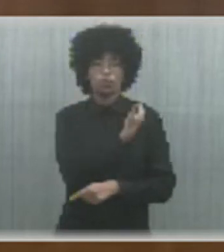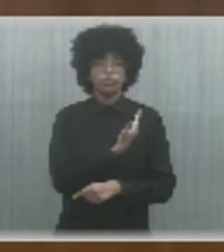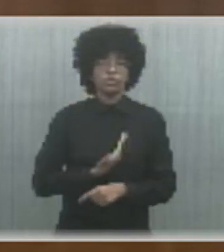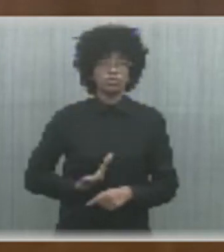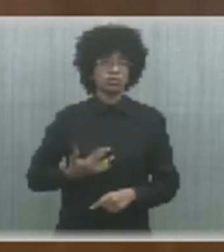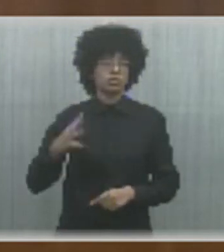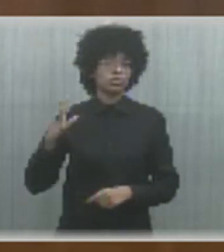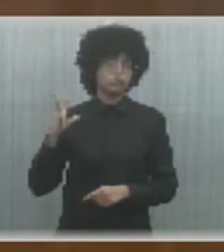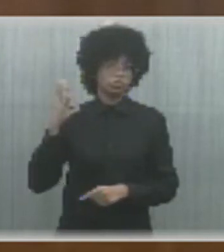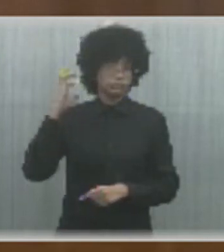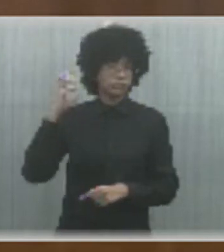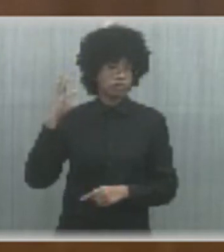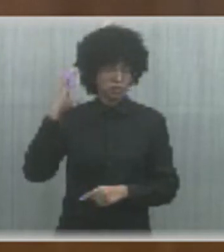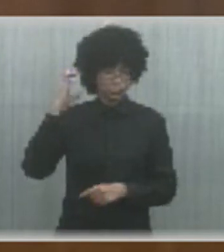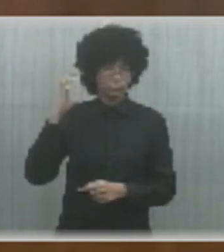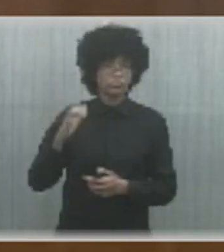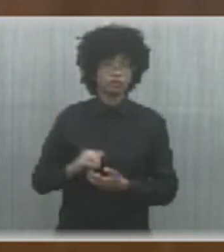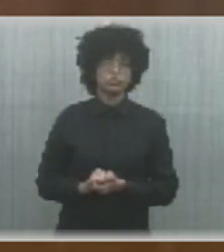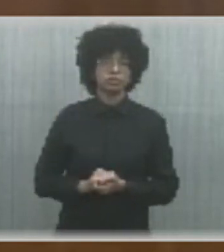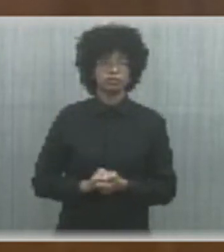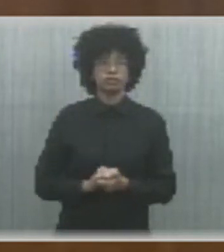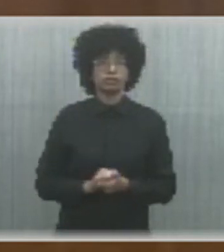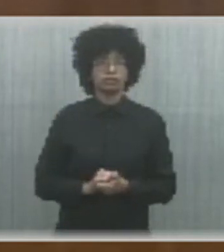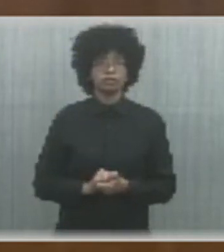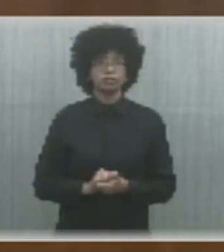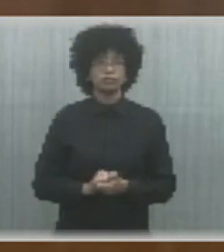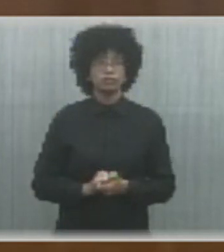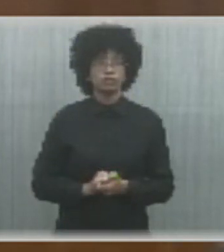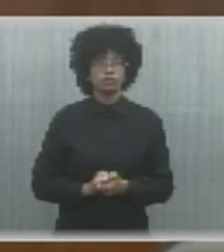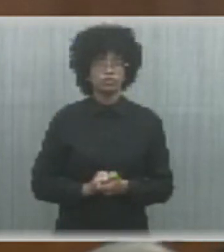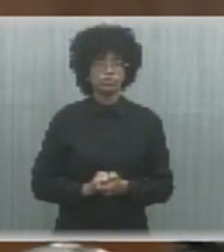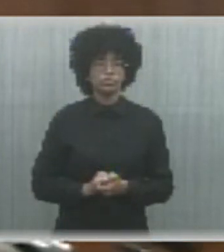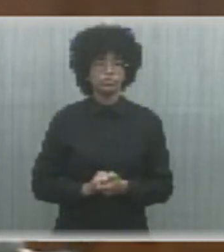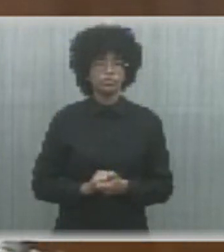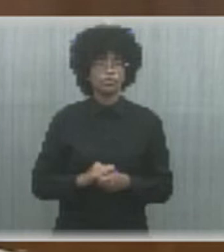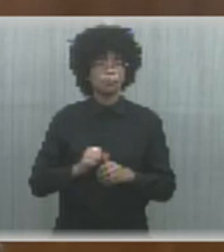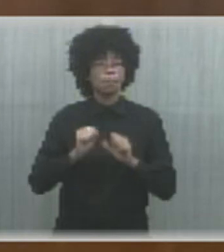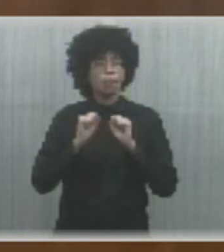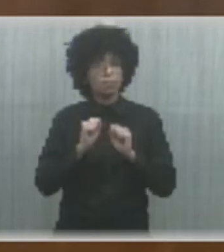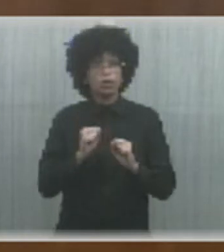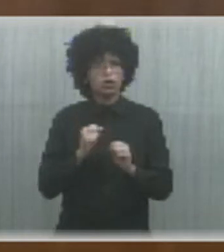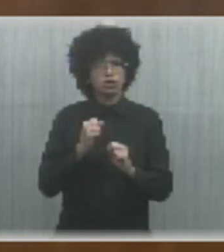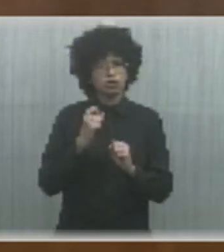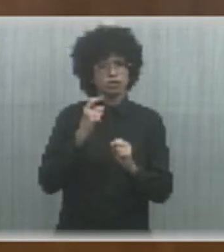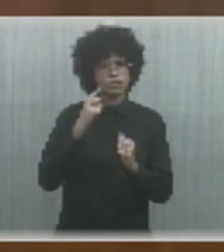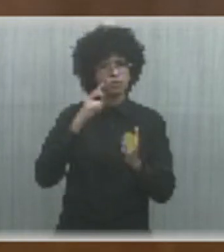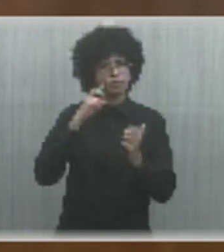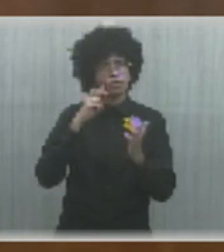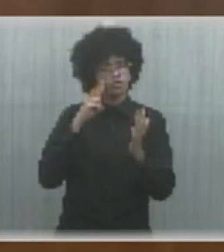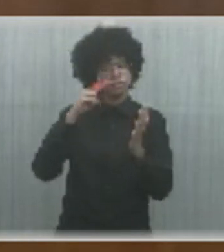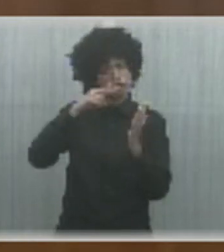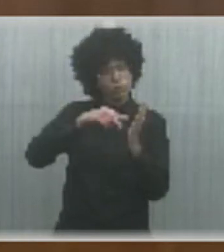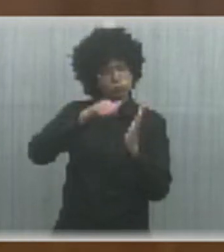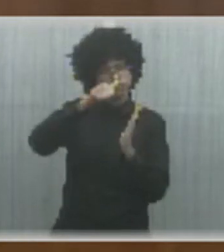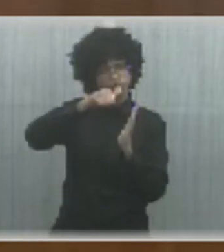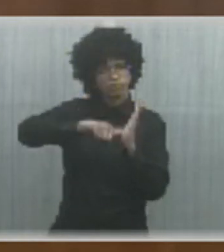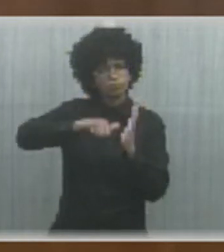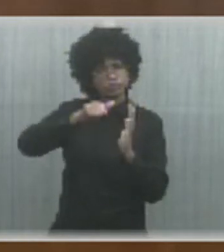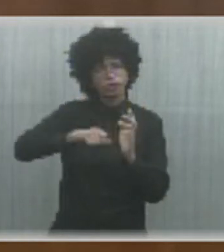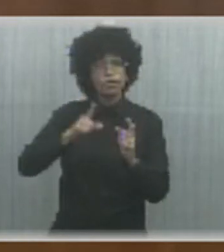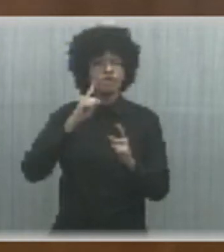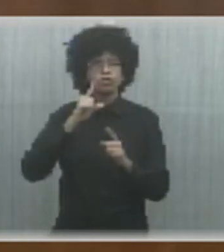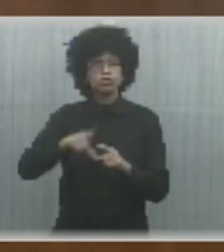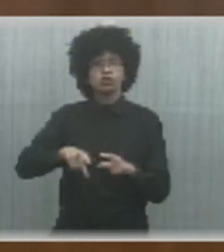a nossa governadora Regina Souza possa verificar essa lei, que ela possa ver o local que vai